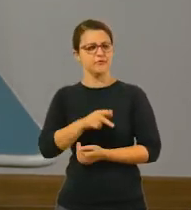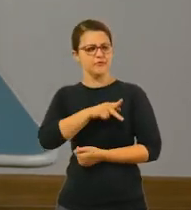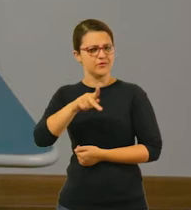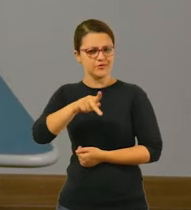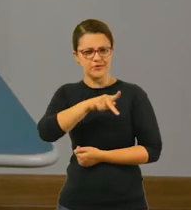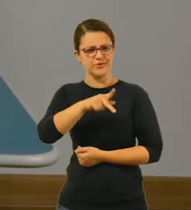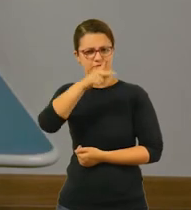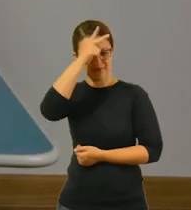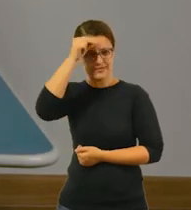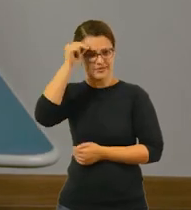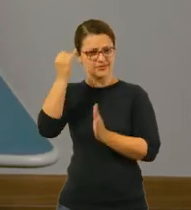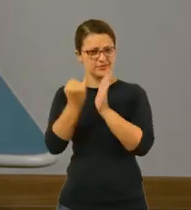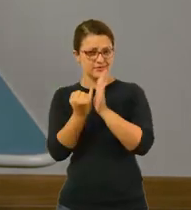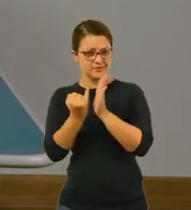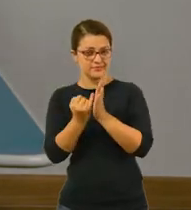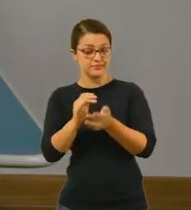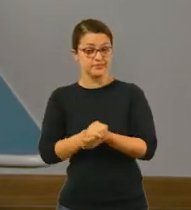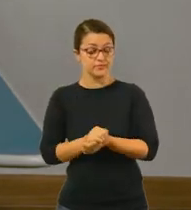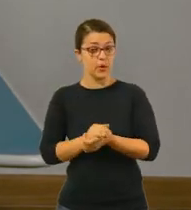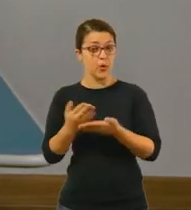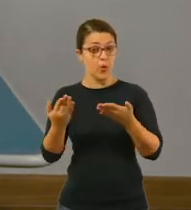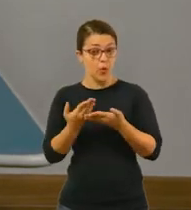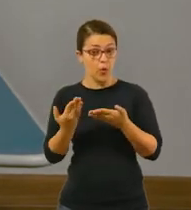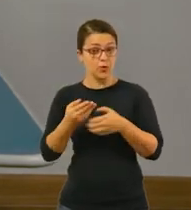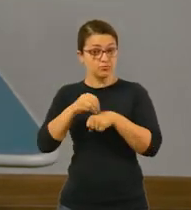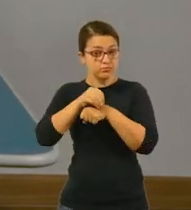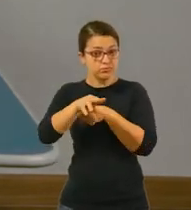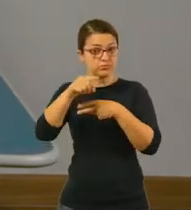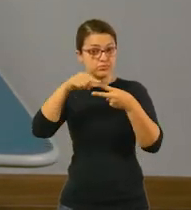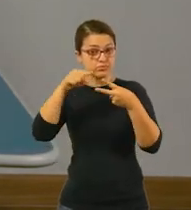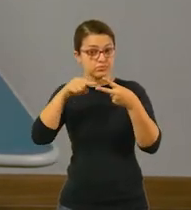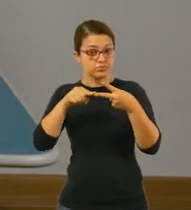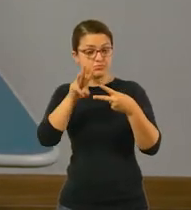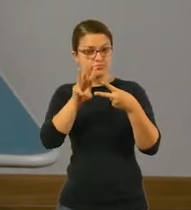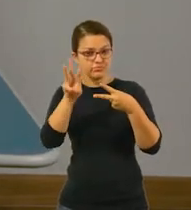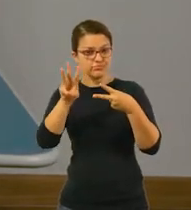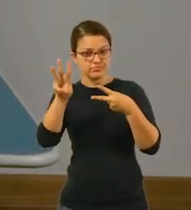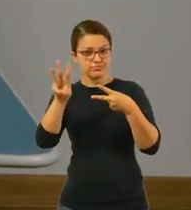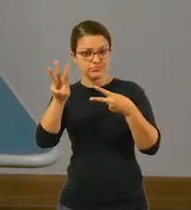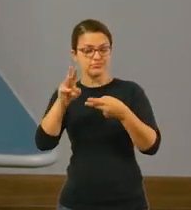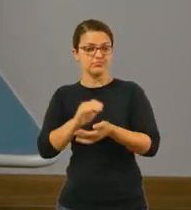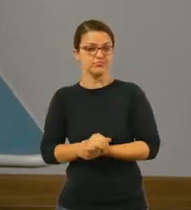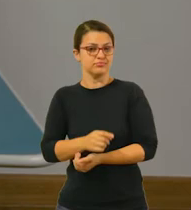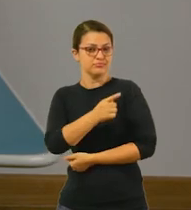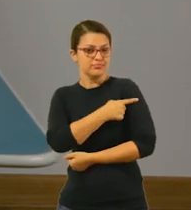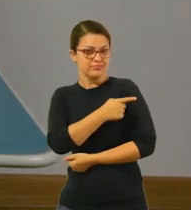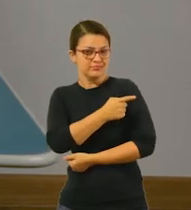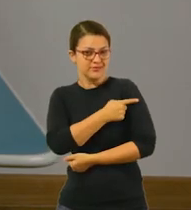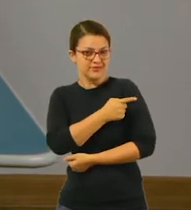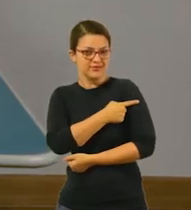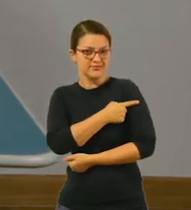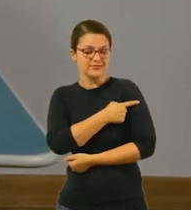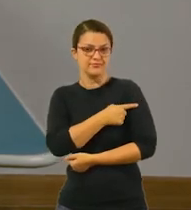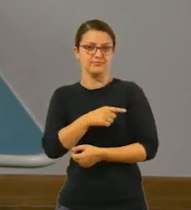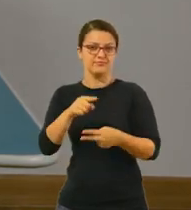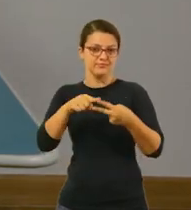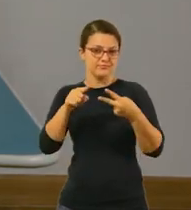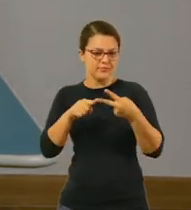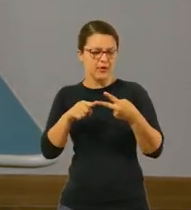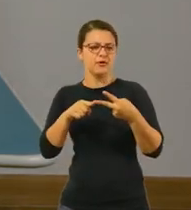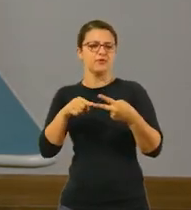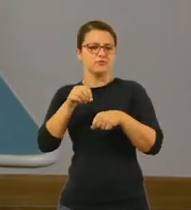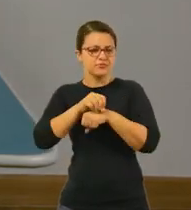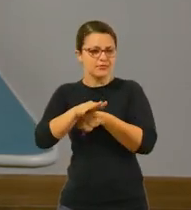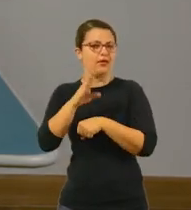Itapevi, e hoje eu trouxe duas sugestões do link Lição de Casa para as crianças do primeiro ano, tá bom? Duas sugestões